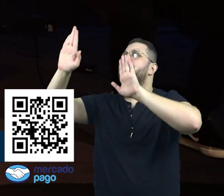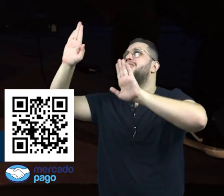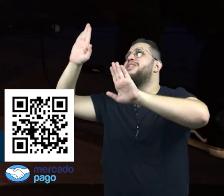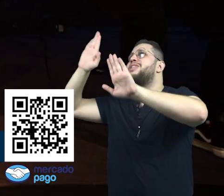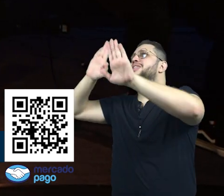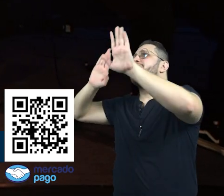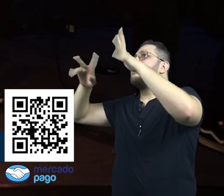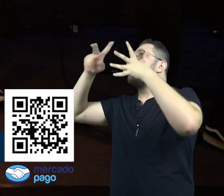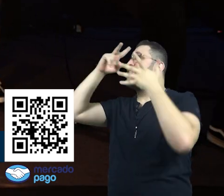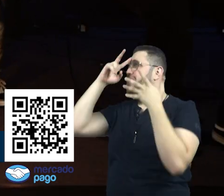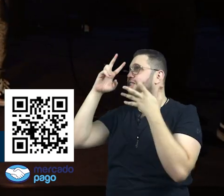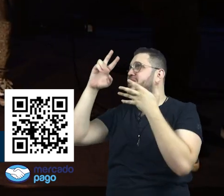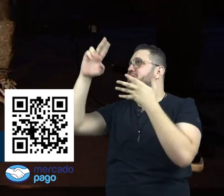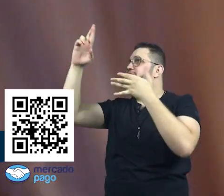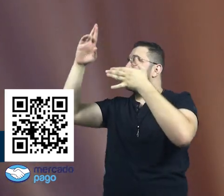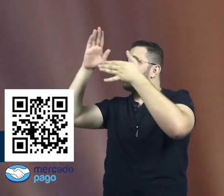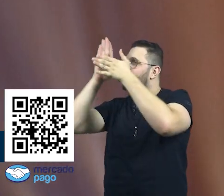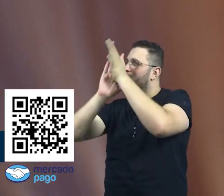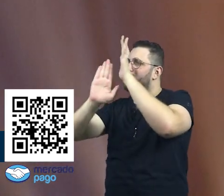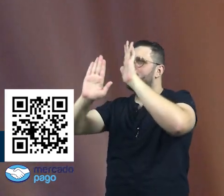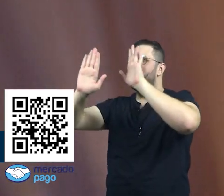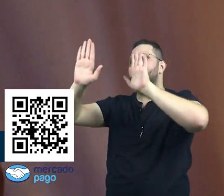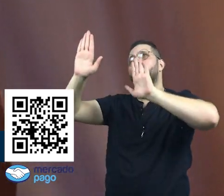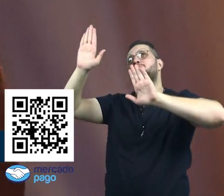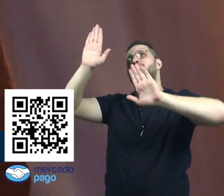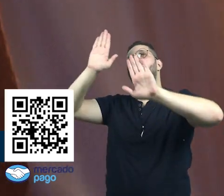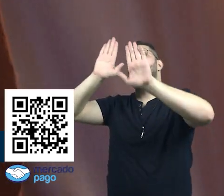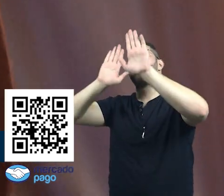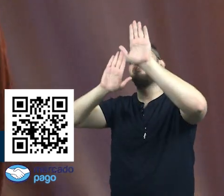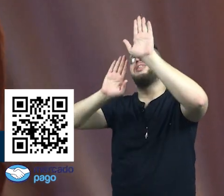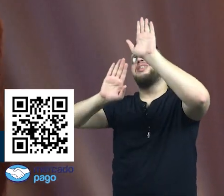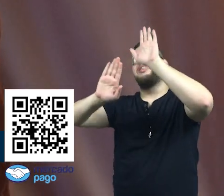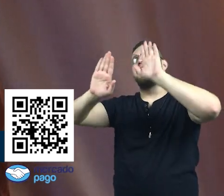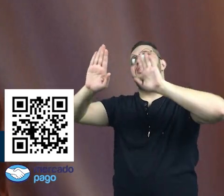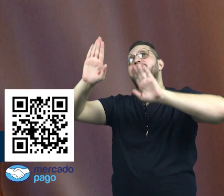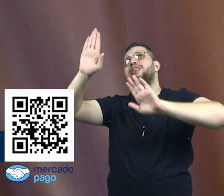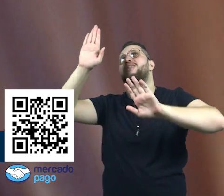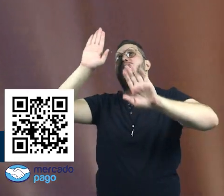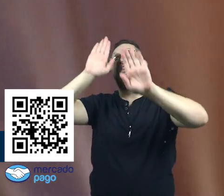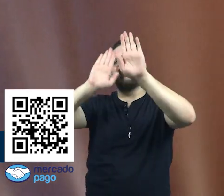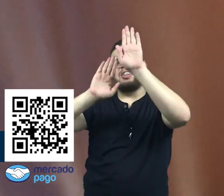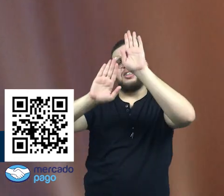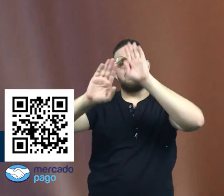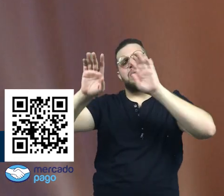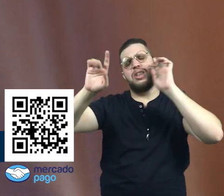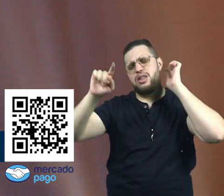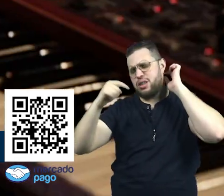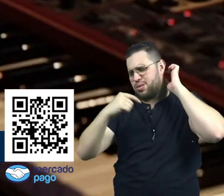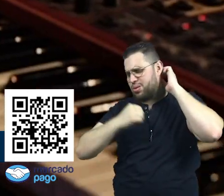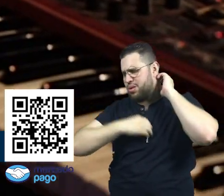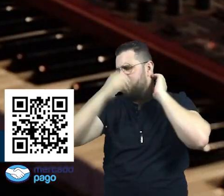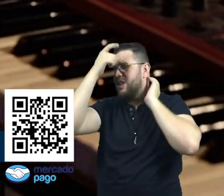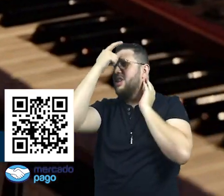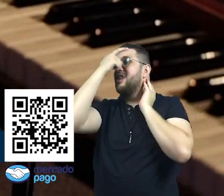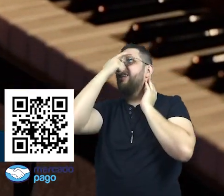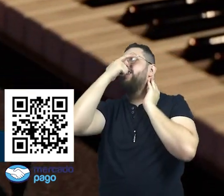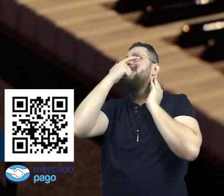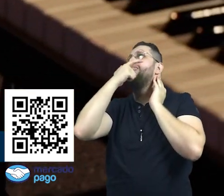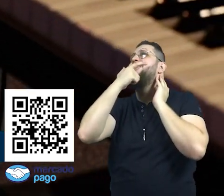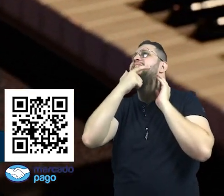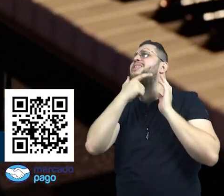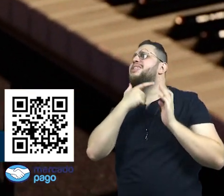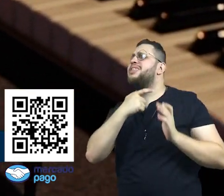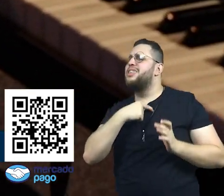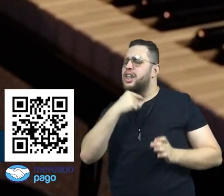Te adoramos, em espírito